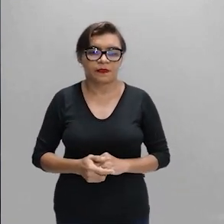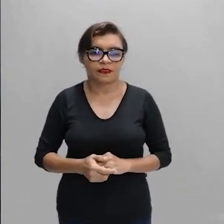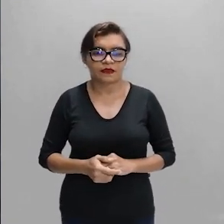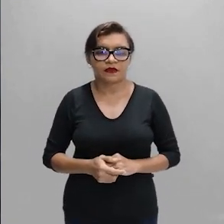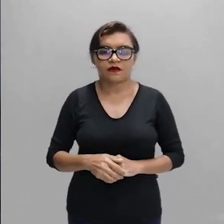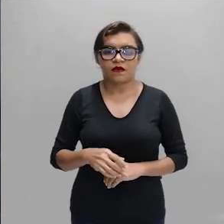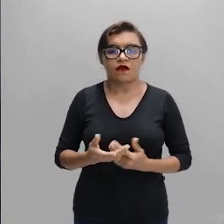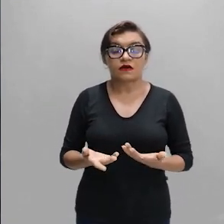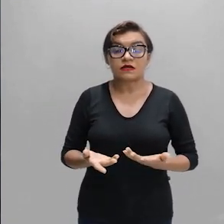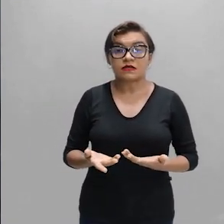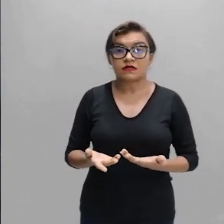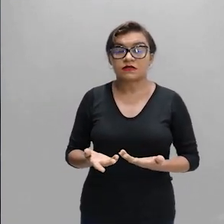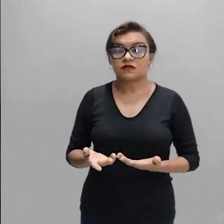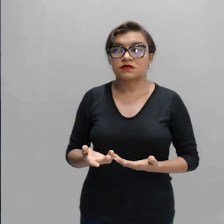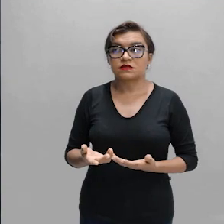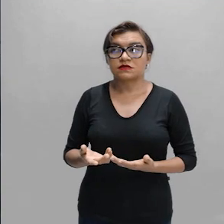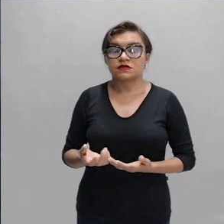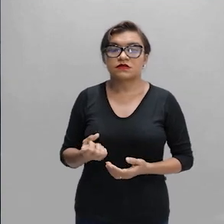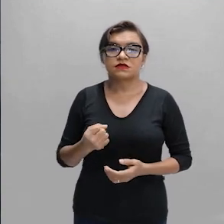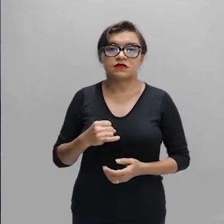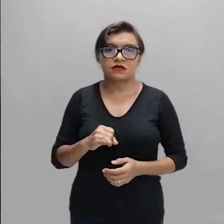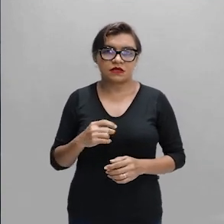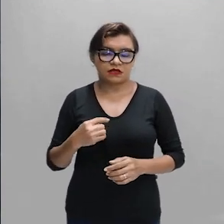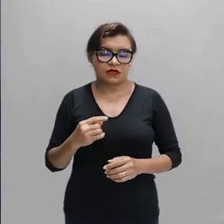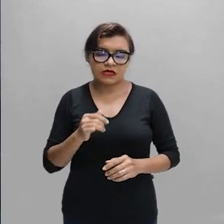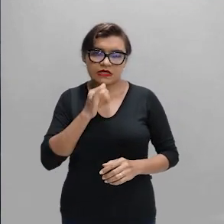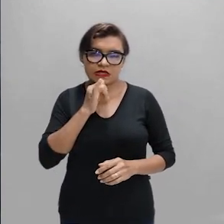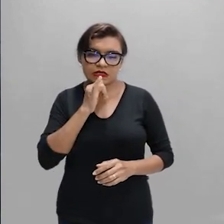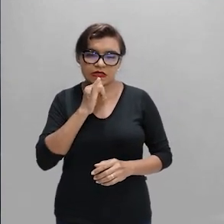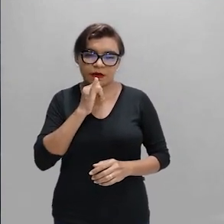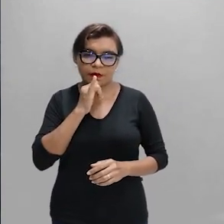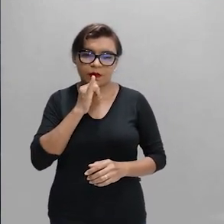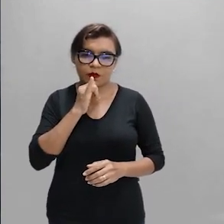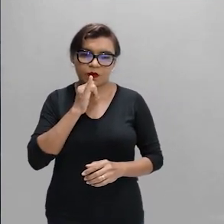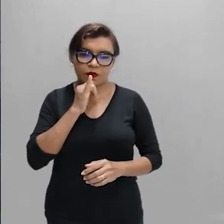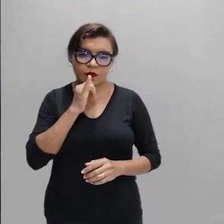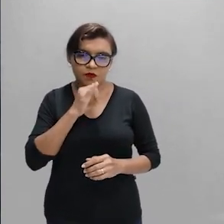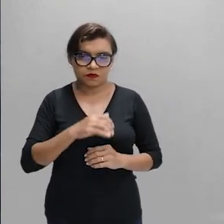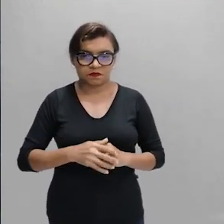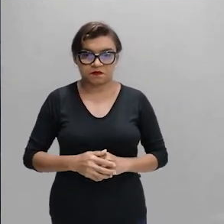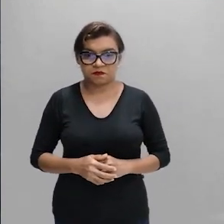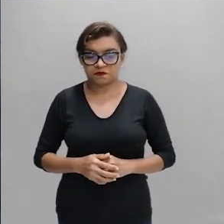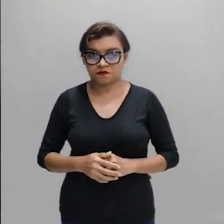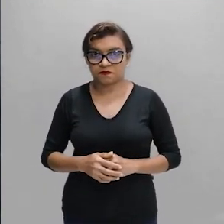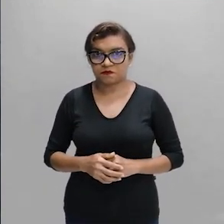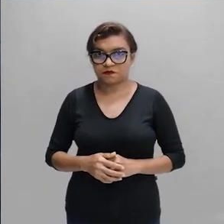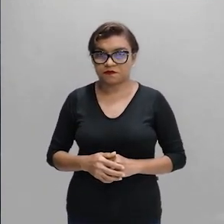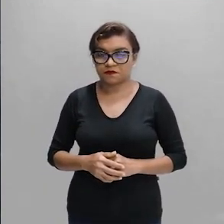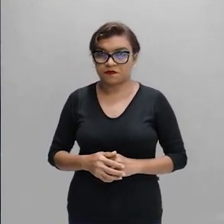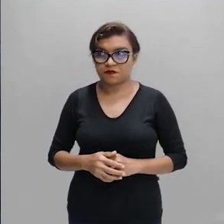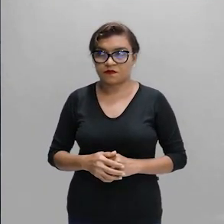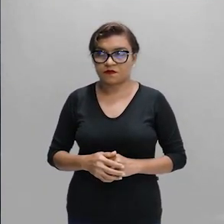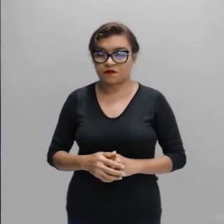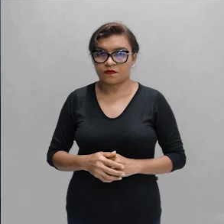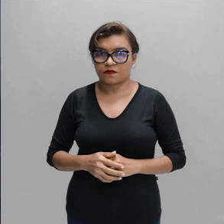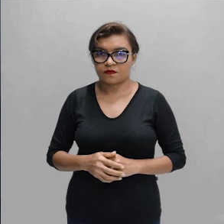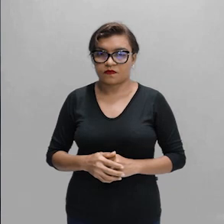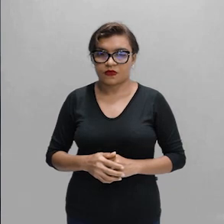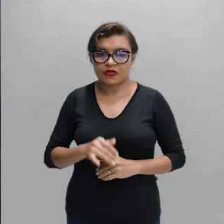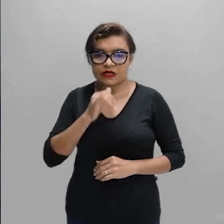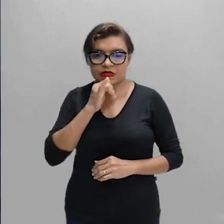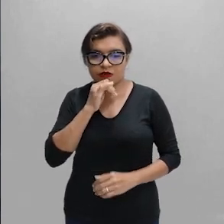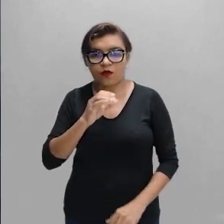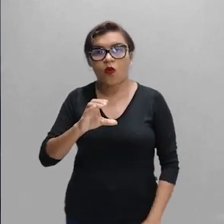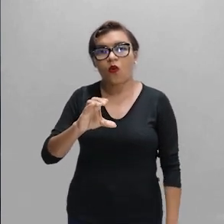pegarmos aqui, fizer pelo ohm centímetro, que não é a unidade do sistema internacional, se nós pegarmos o cobre, por